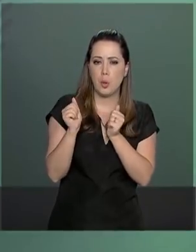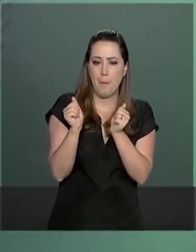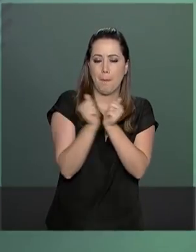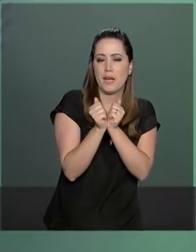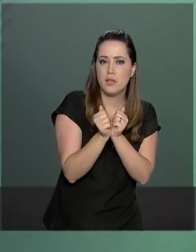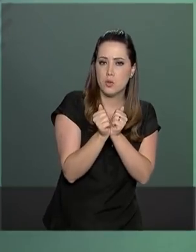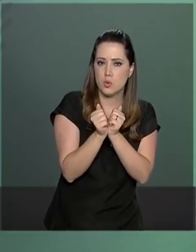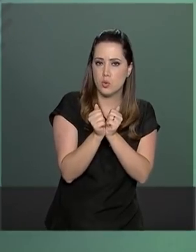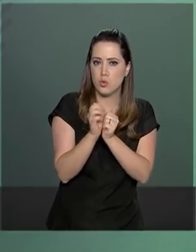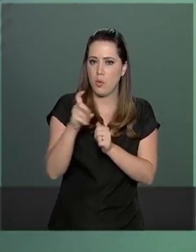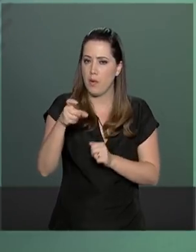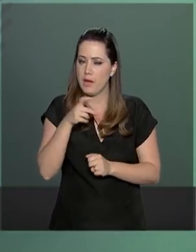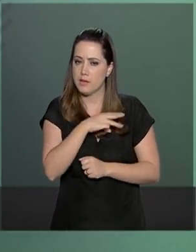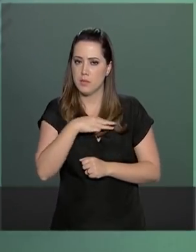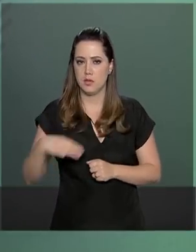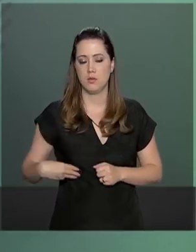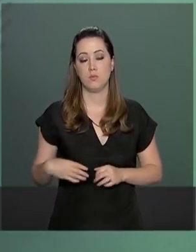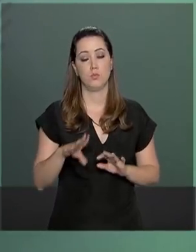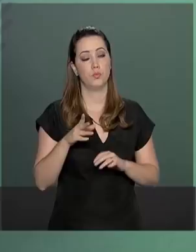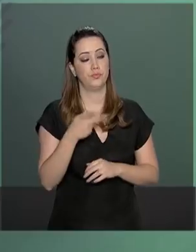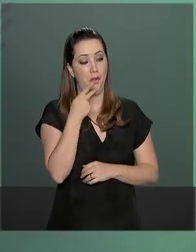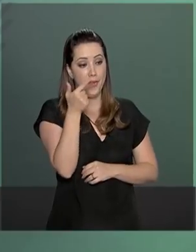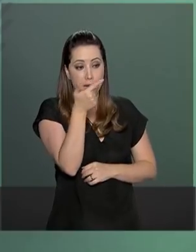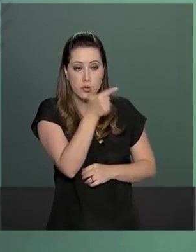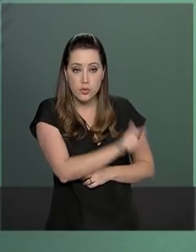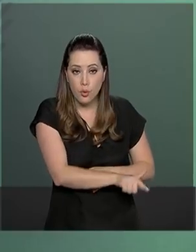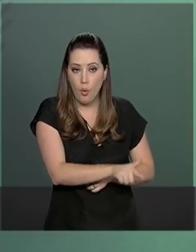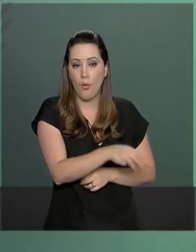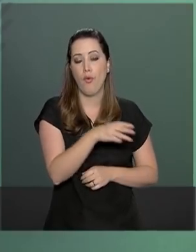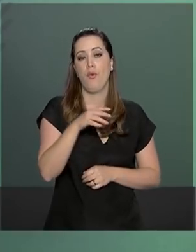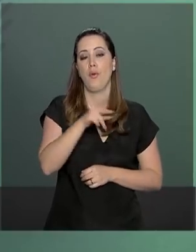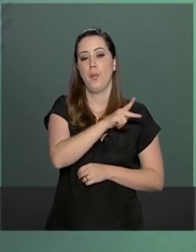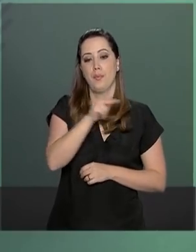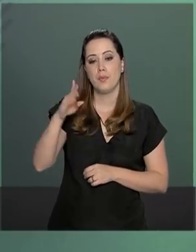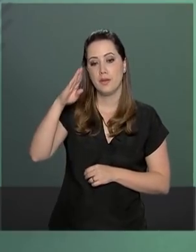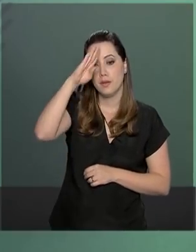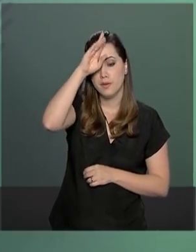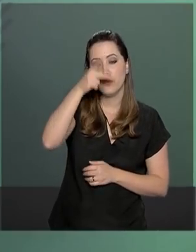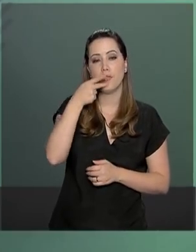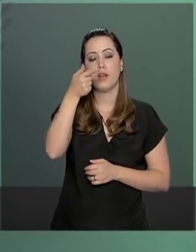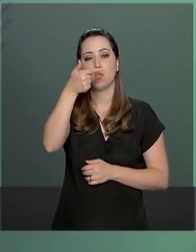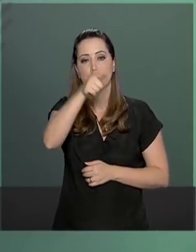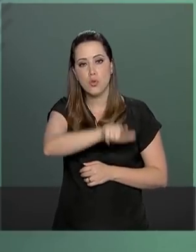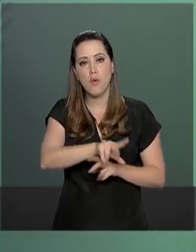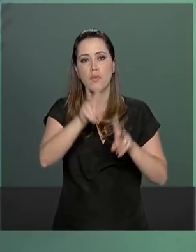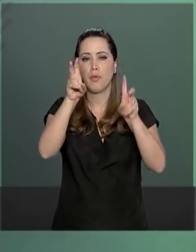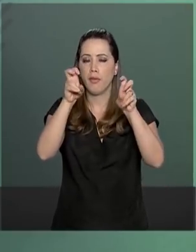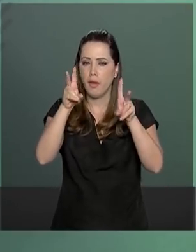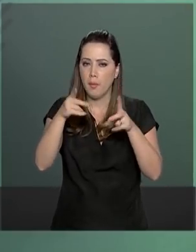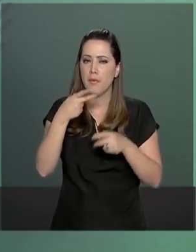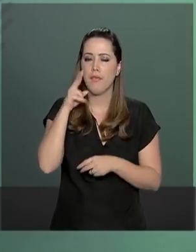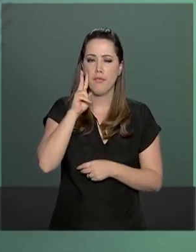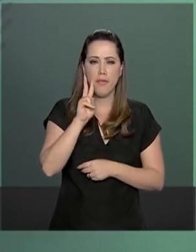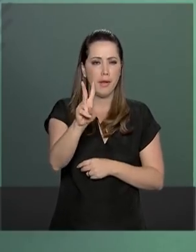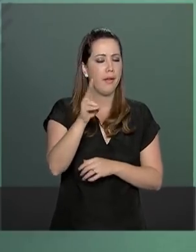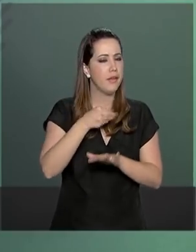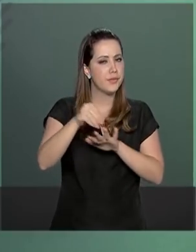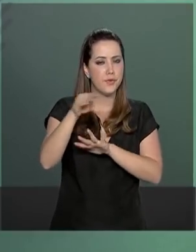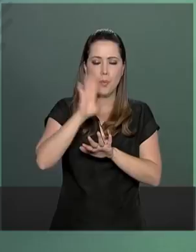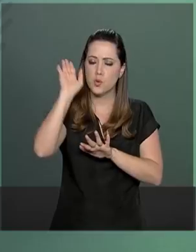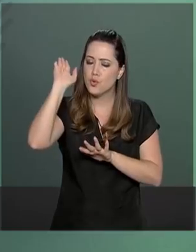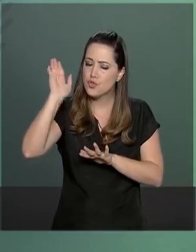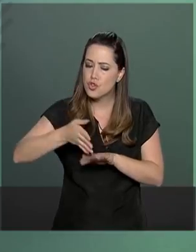vou repetir mais uma vez o senhor presidente da república sobre o assunto em pauta considera que as informações foram